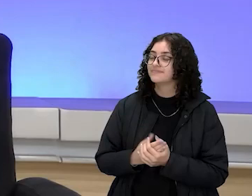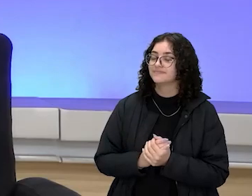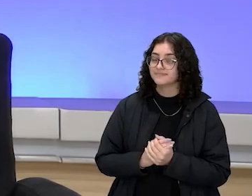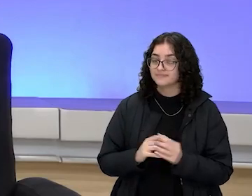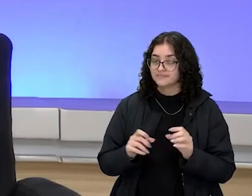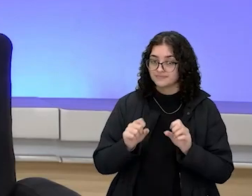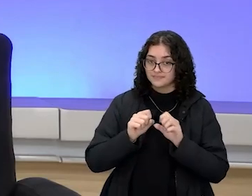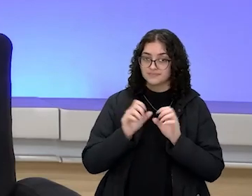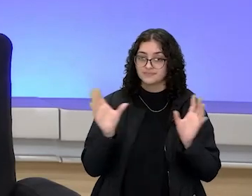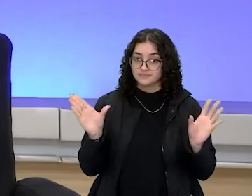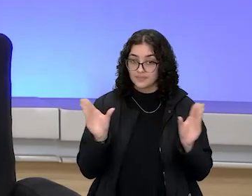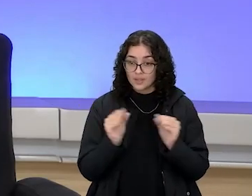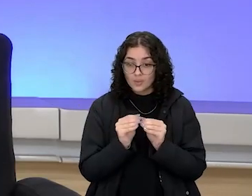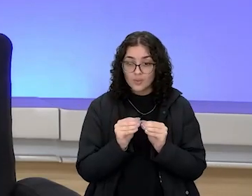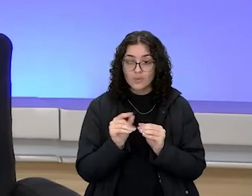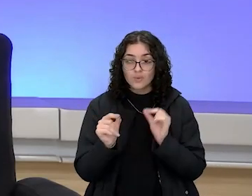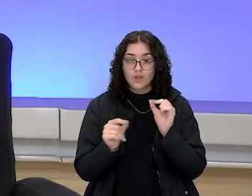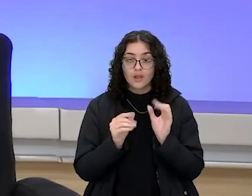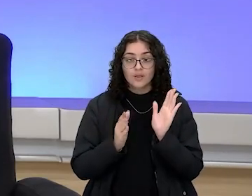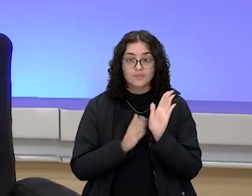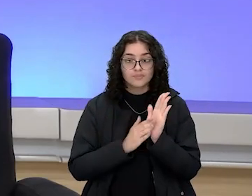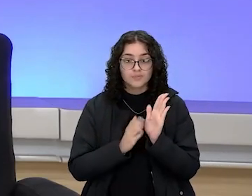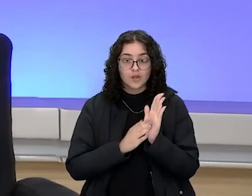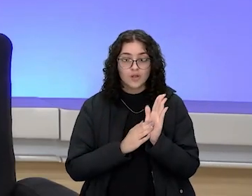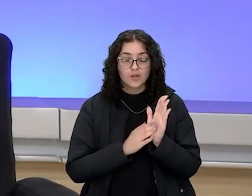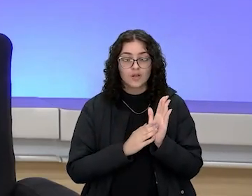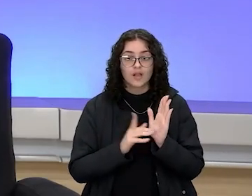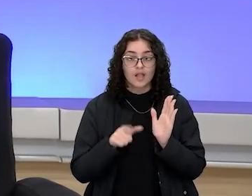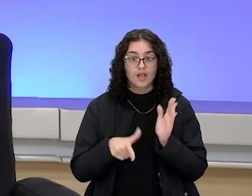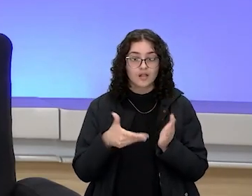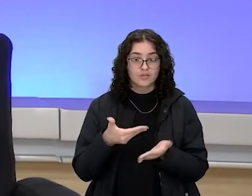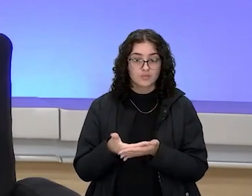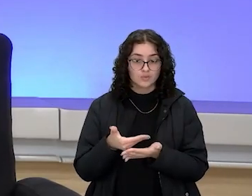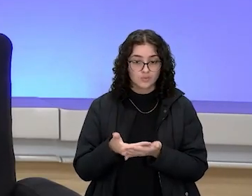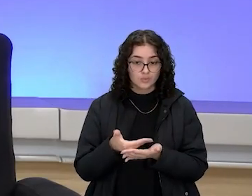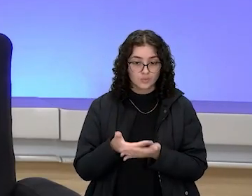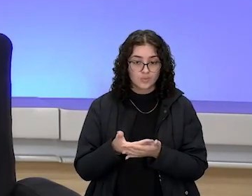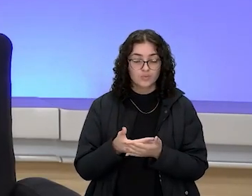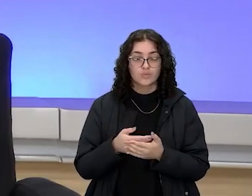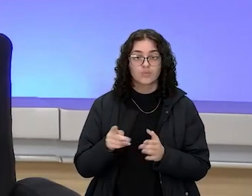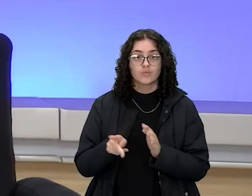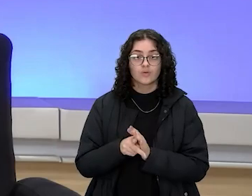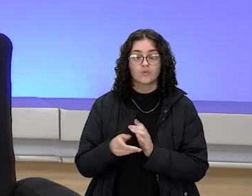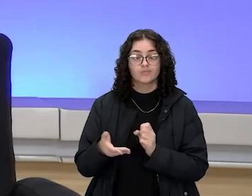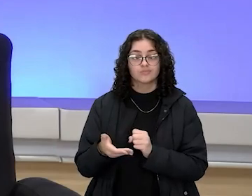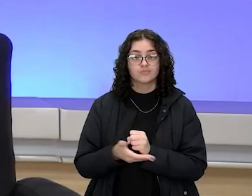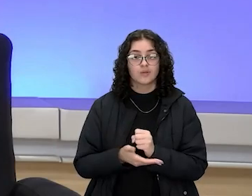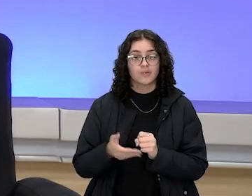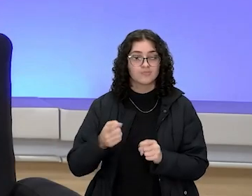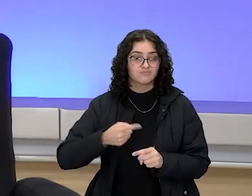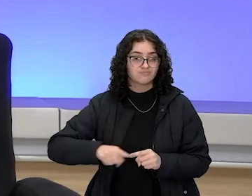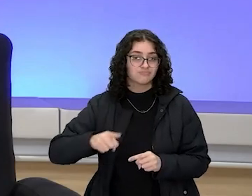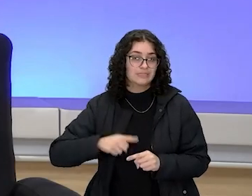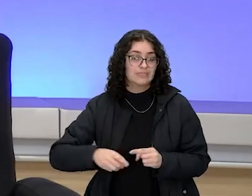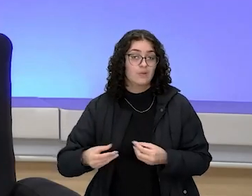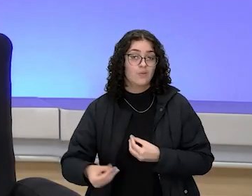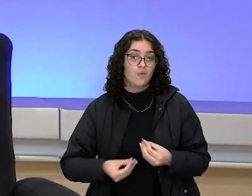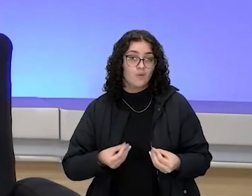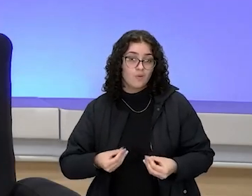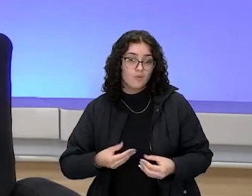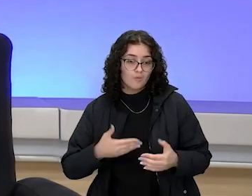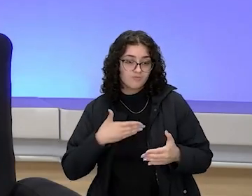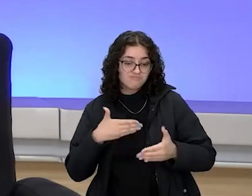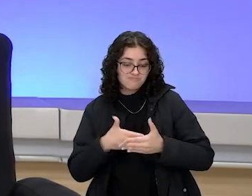de sistematização, a proposta aí é um estudo baseado em um problema, né? As soluções